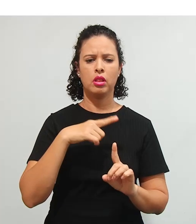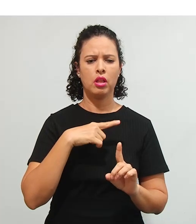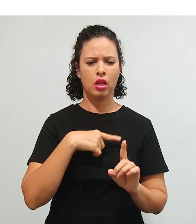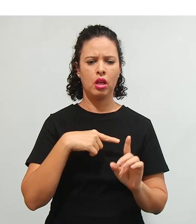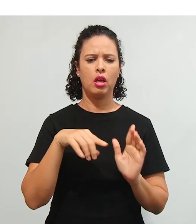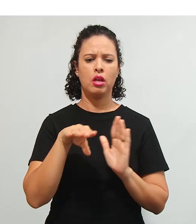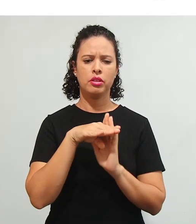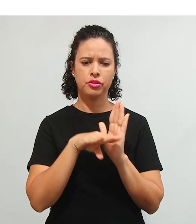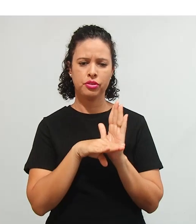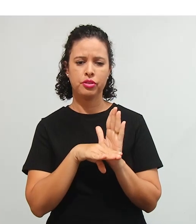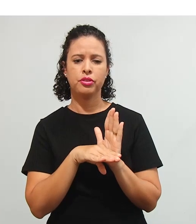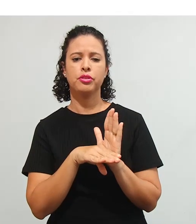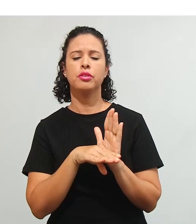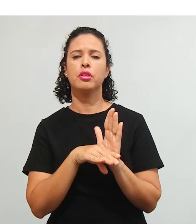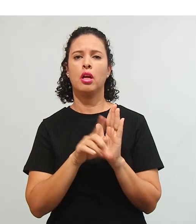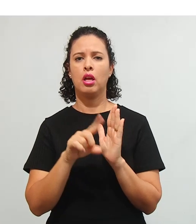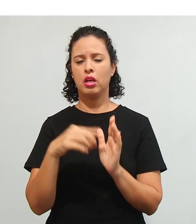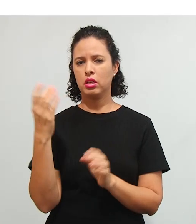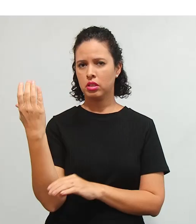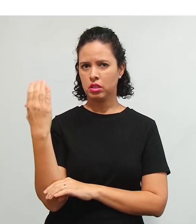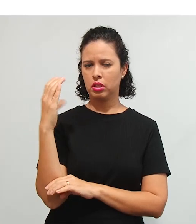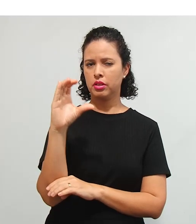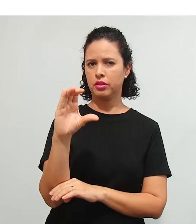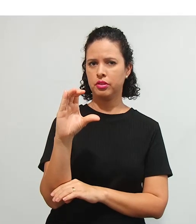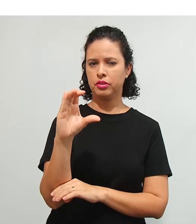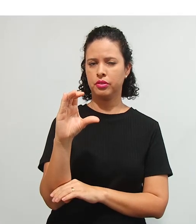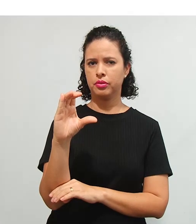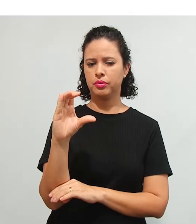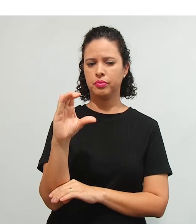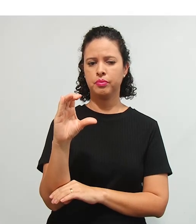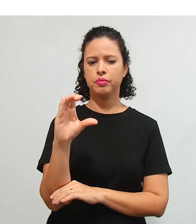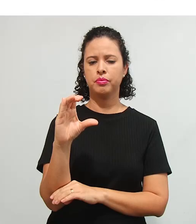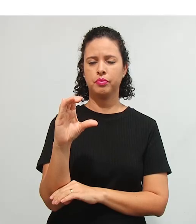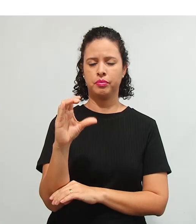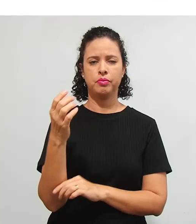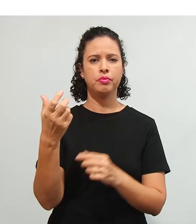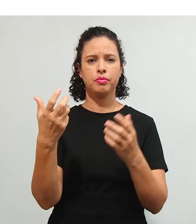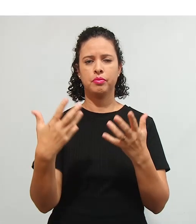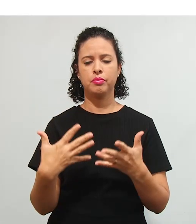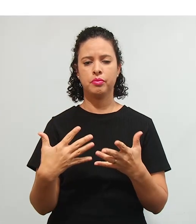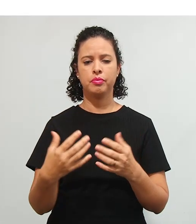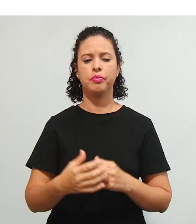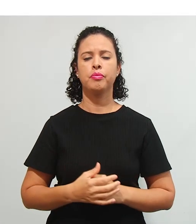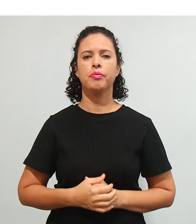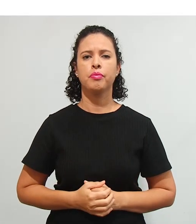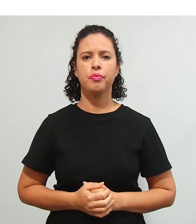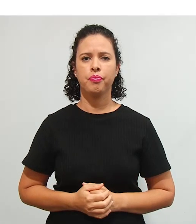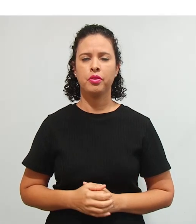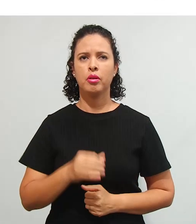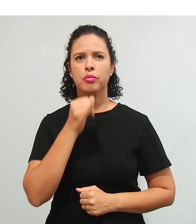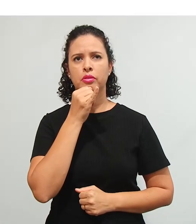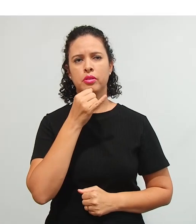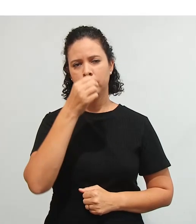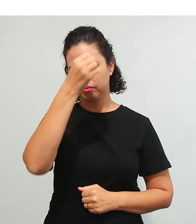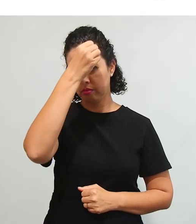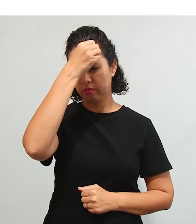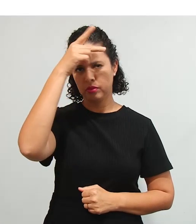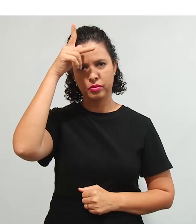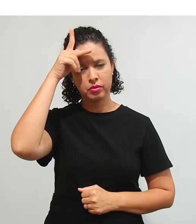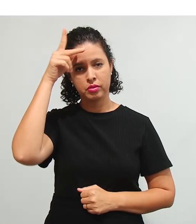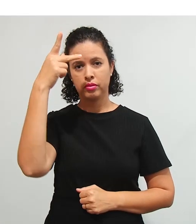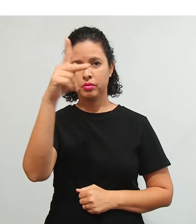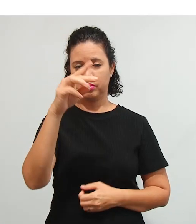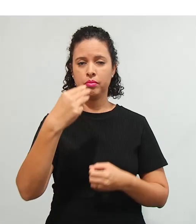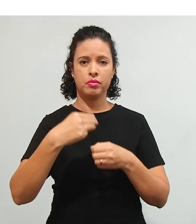receitas de capital de operações de crédito. Então, vamos lá. A prefeitura do seu